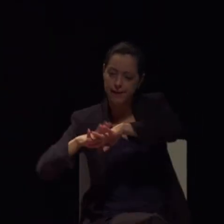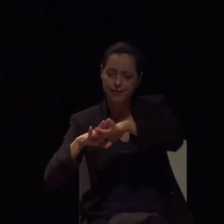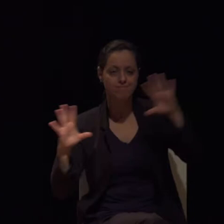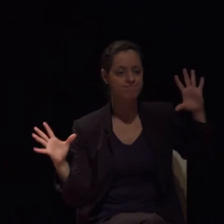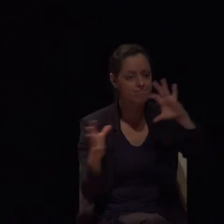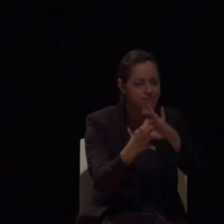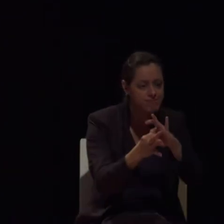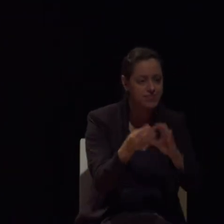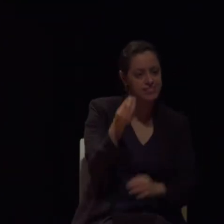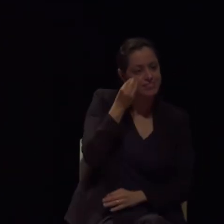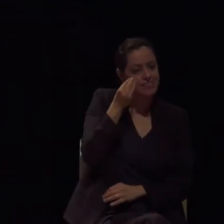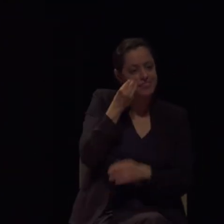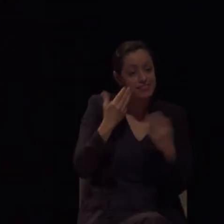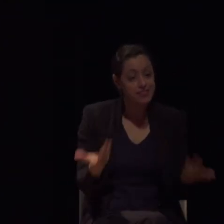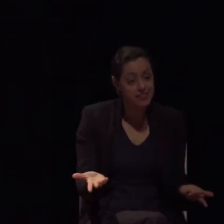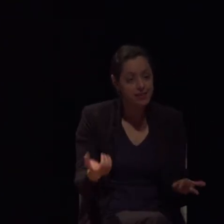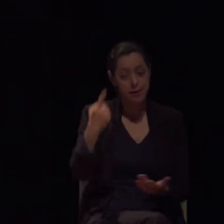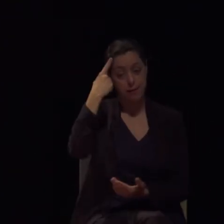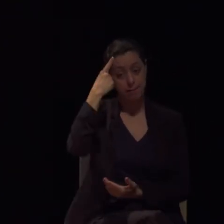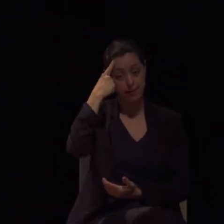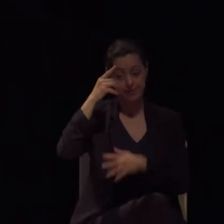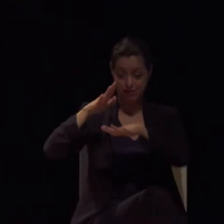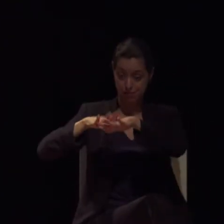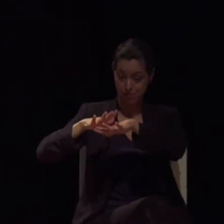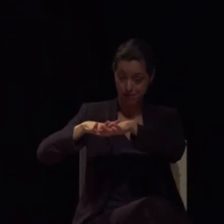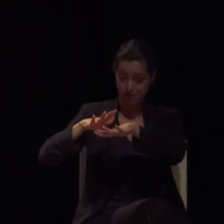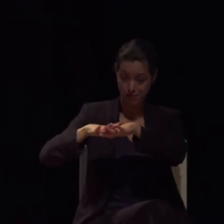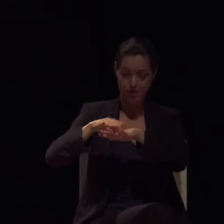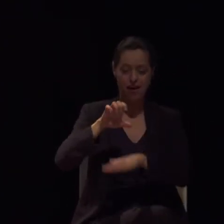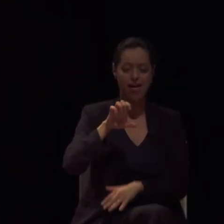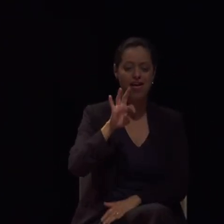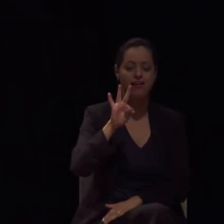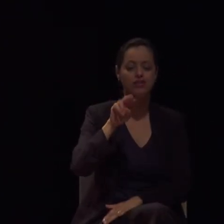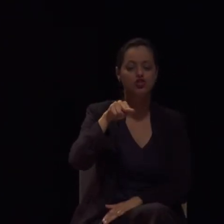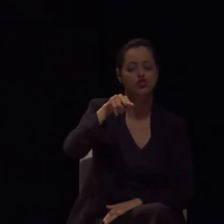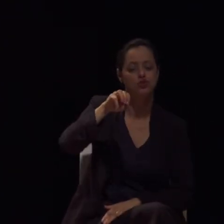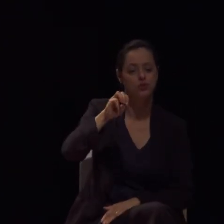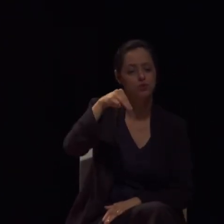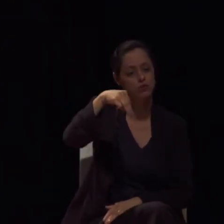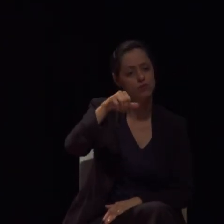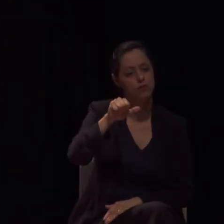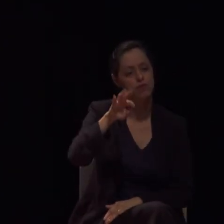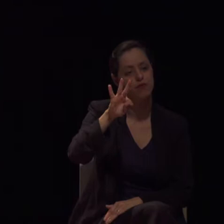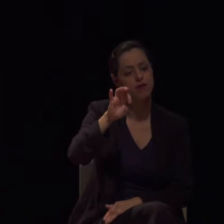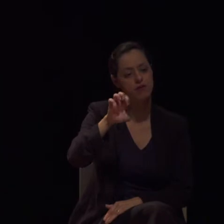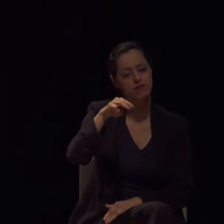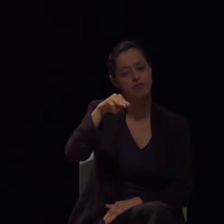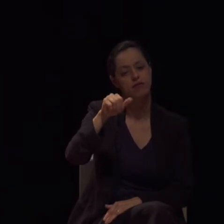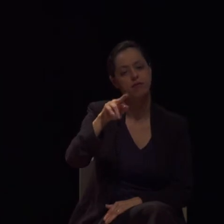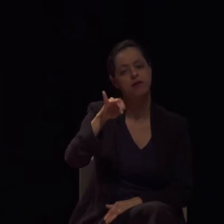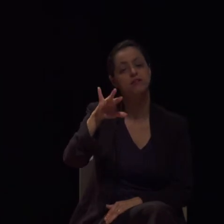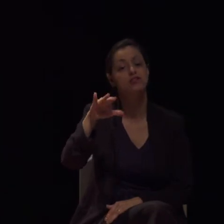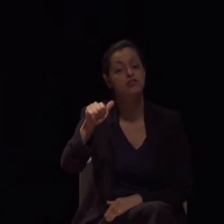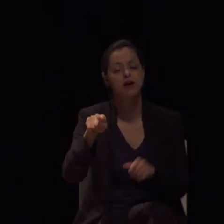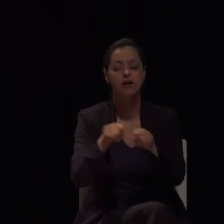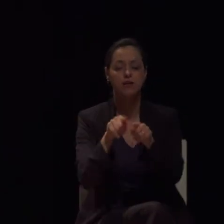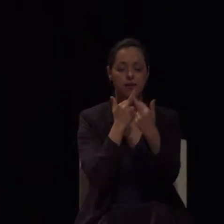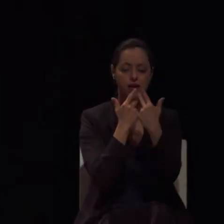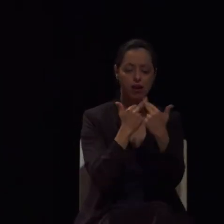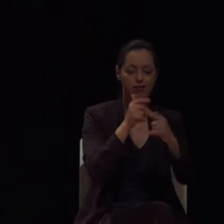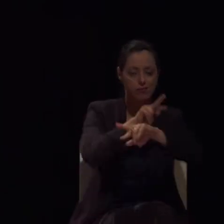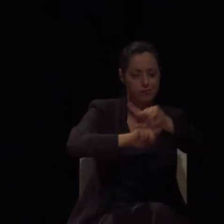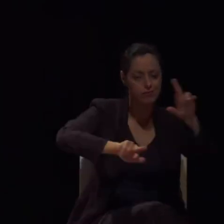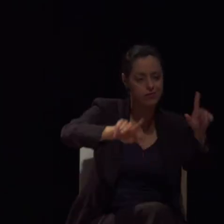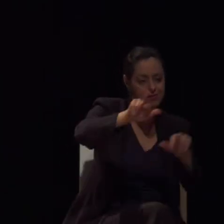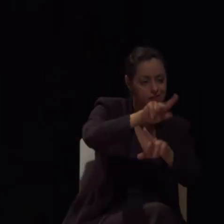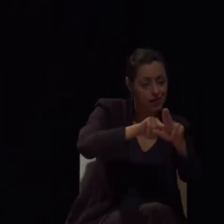que é de matemática o multilinguismo são conhecimentos que o continente africano